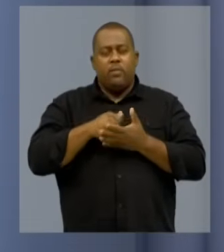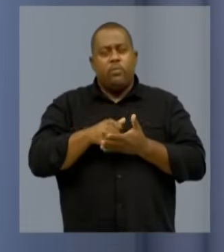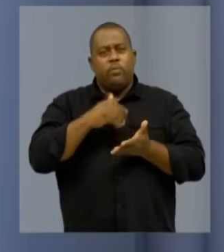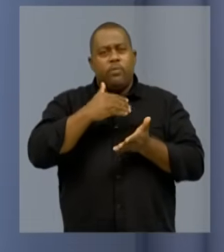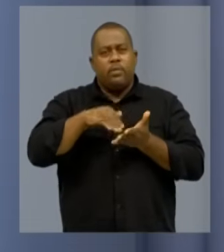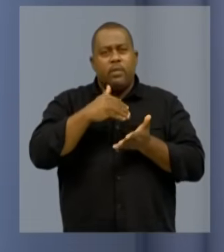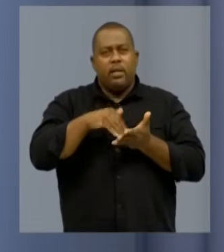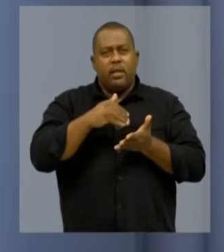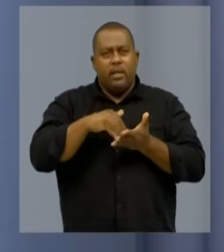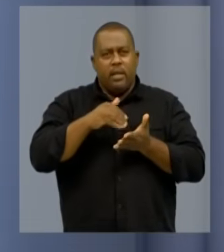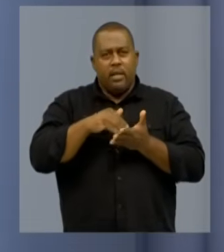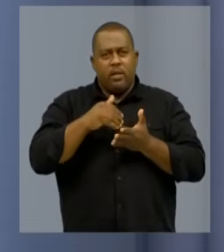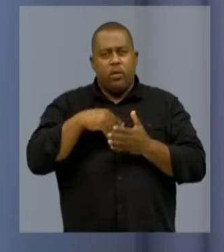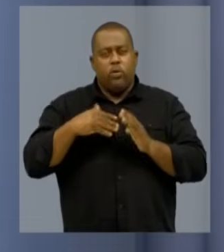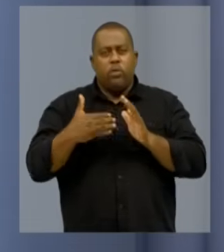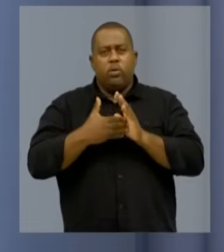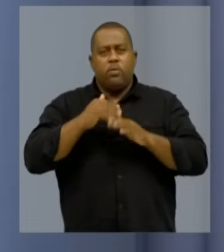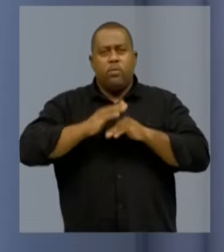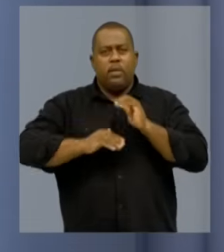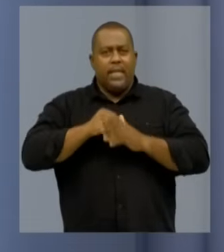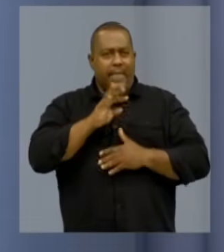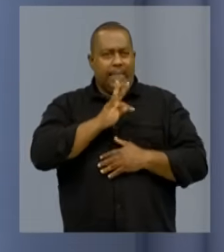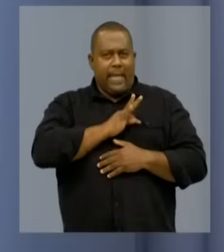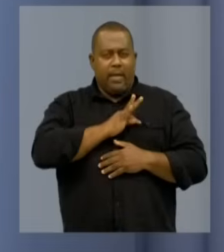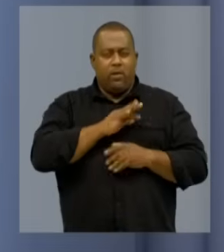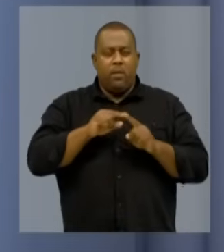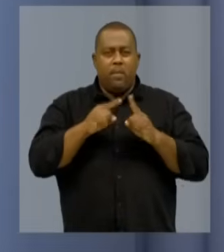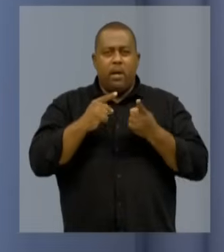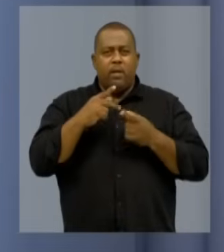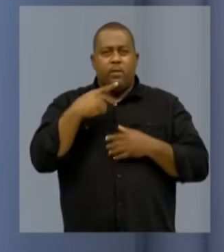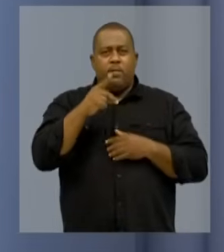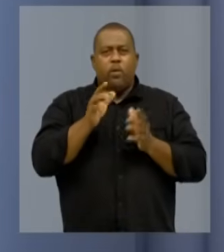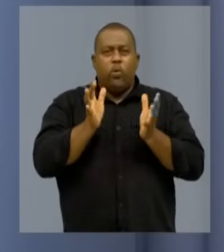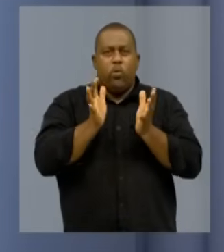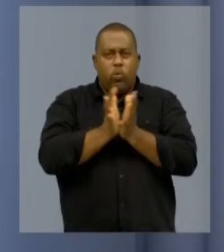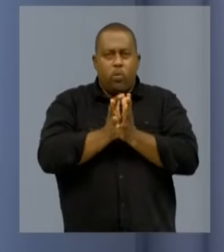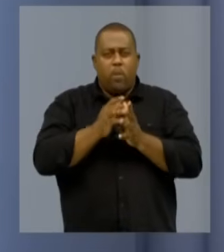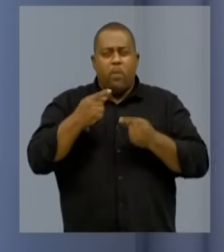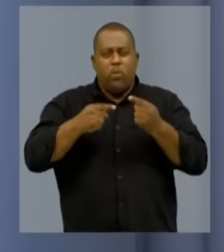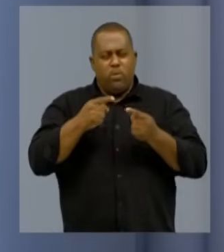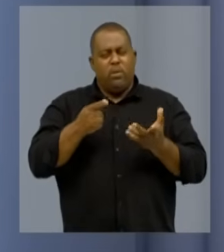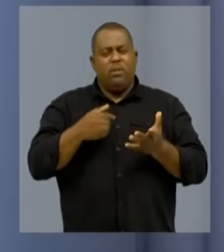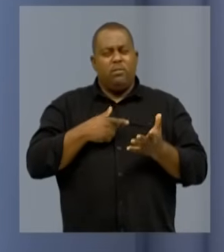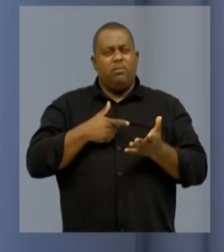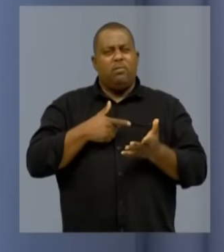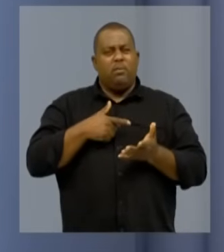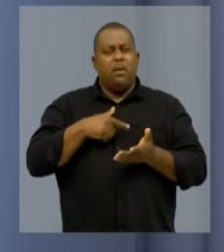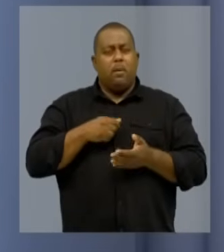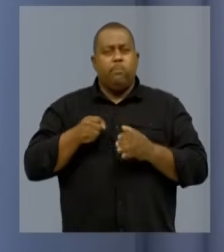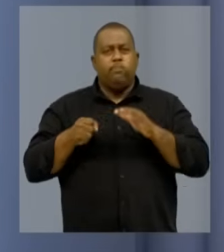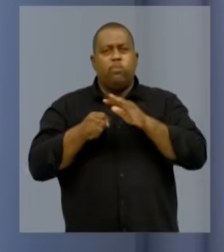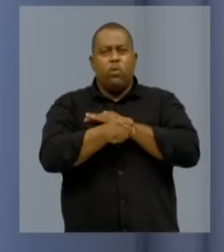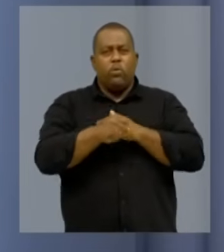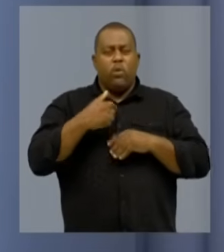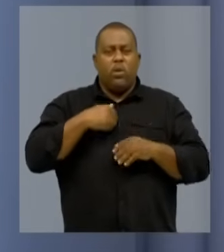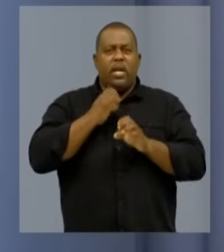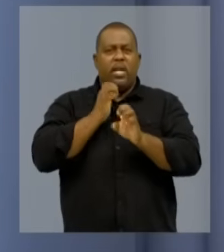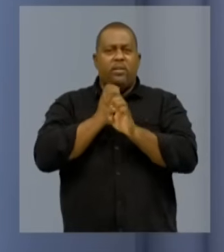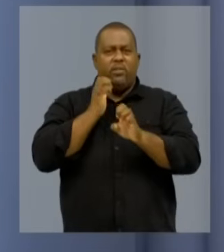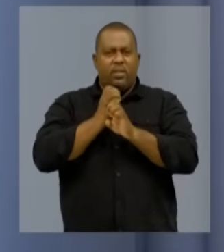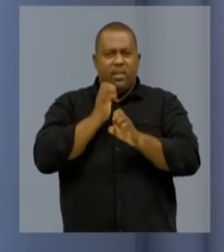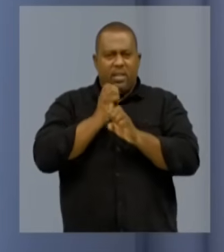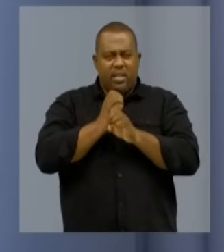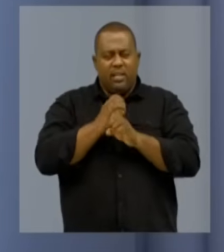secretariado totalmente técnico. No entanto, o seu grupo político mantém um engenheiro na direção da Secretaria